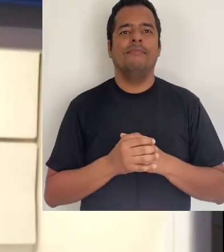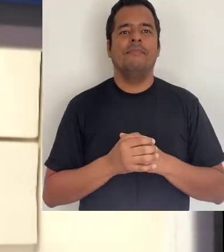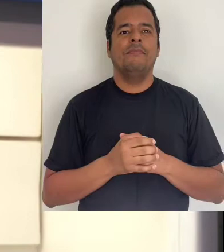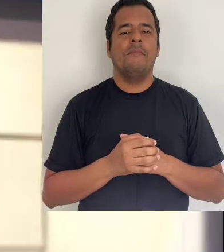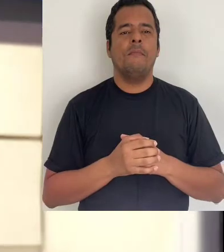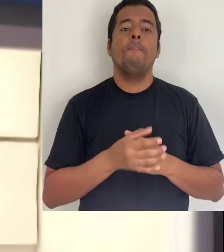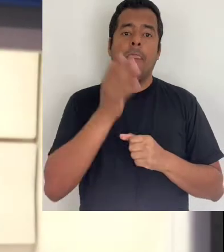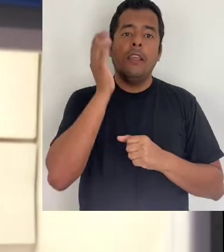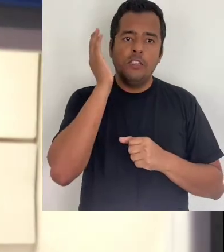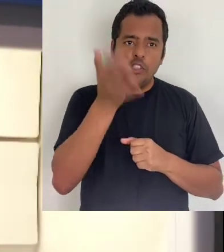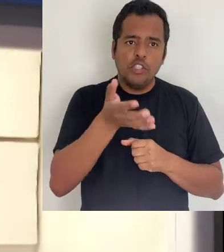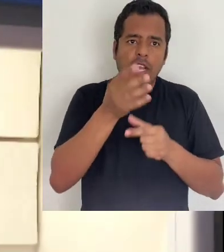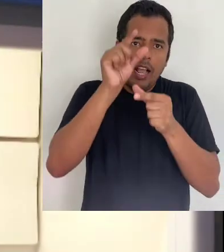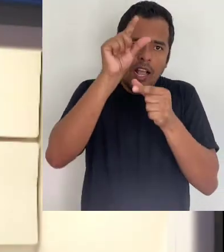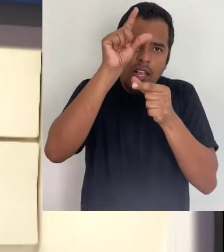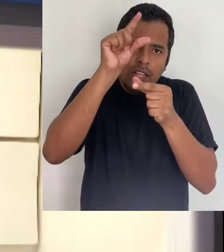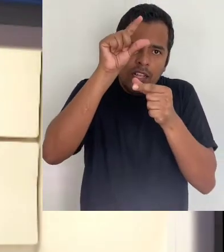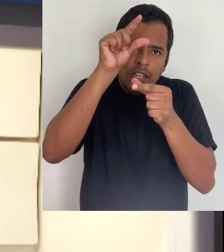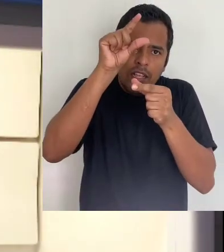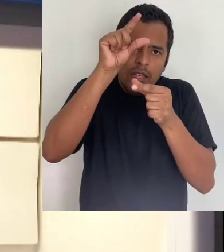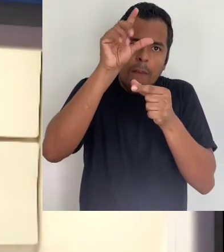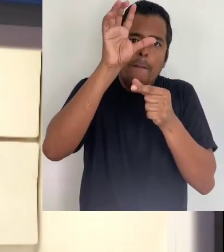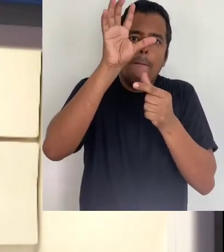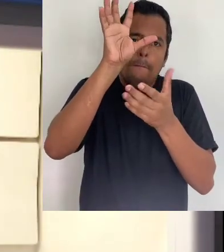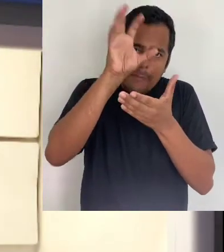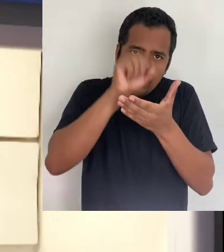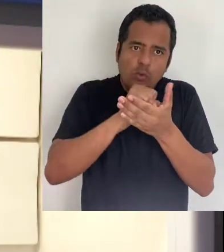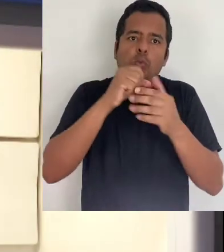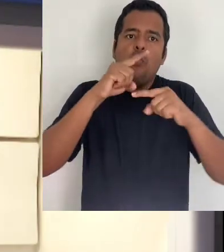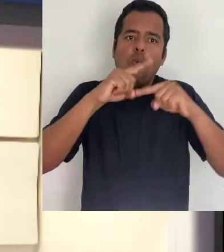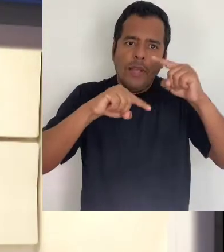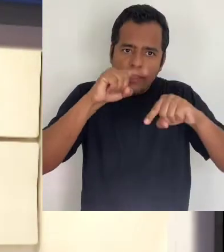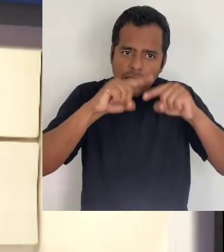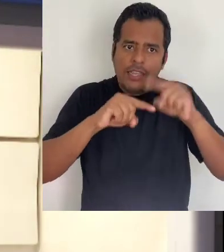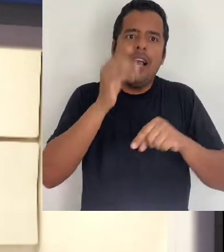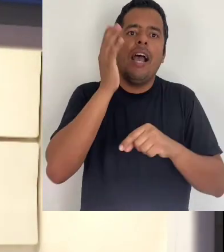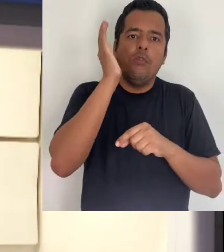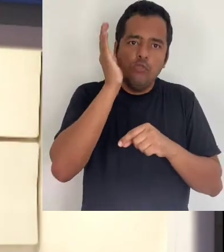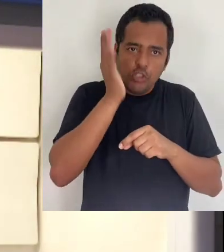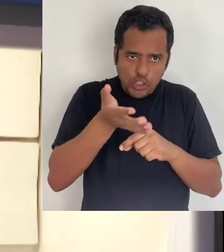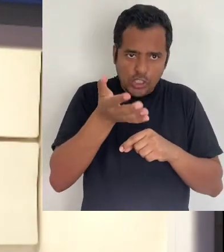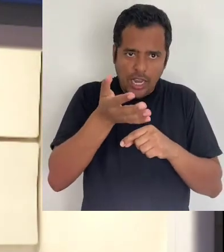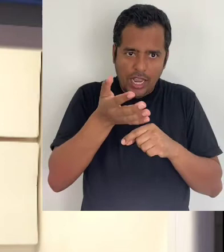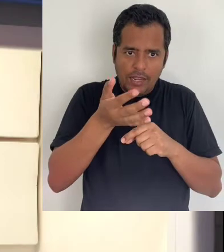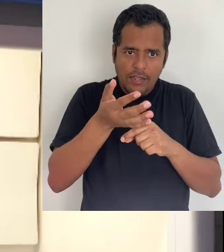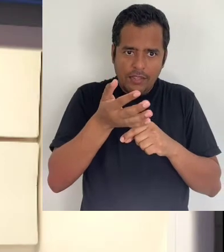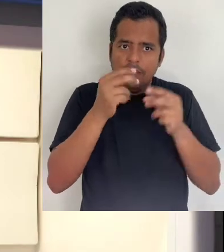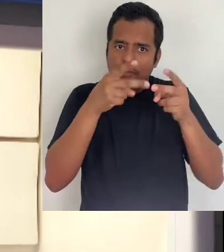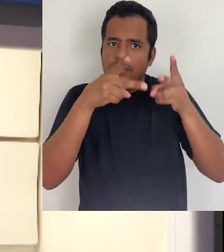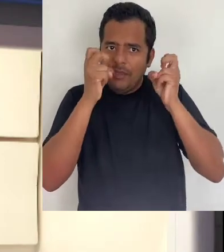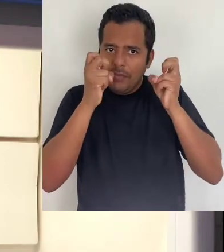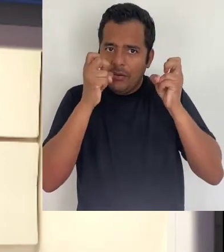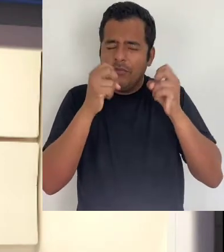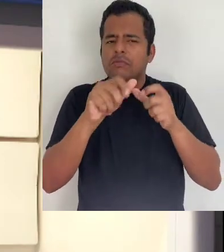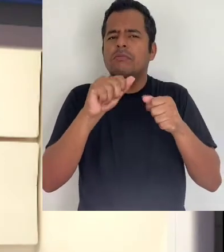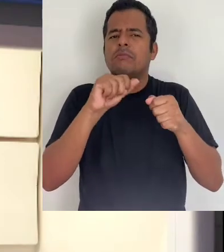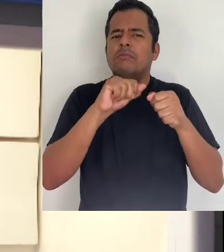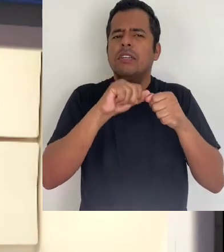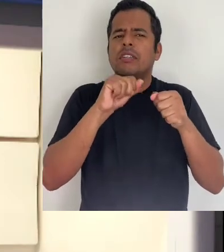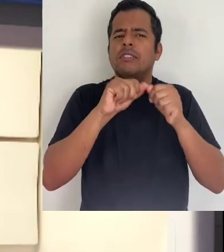Pessoal, depois de coletado o material, percebam aqui, certo? O material